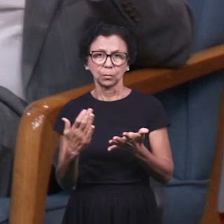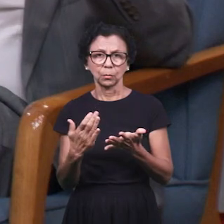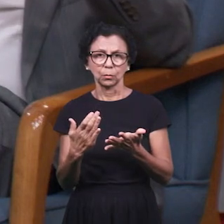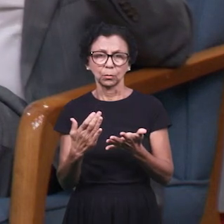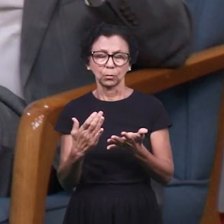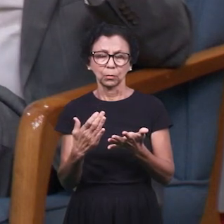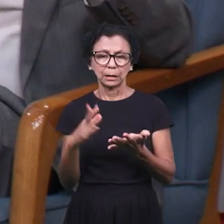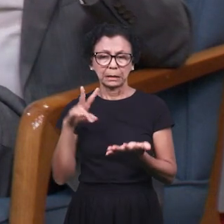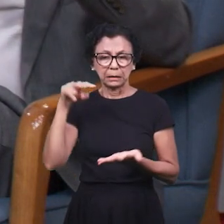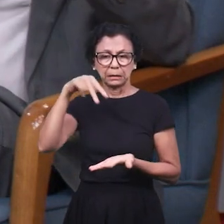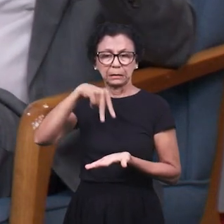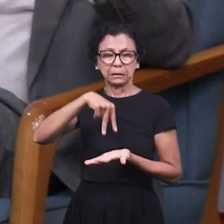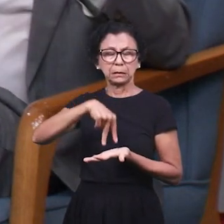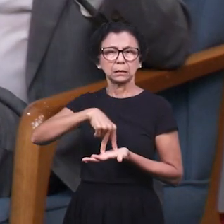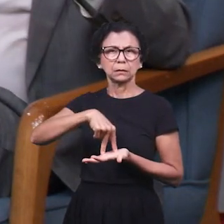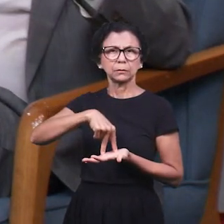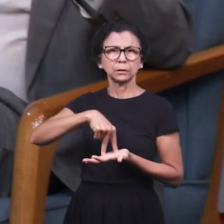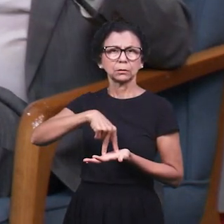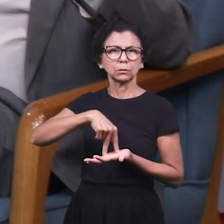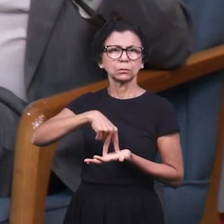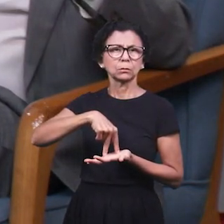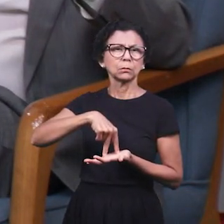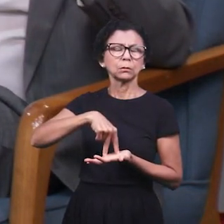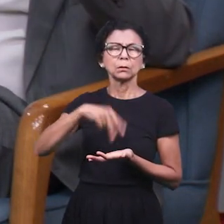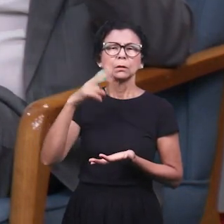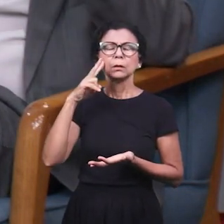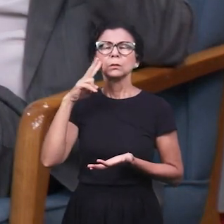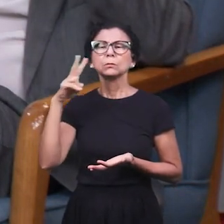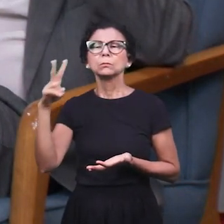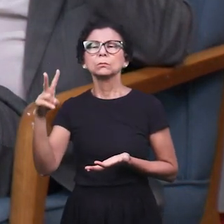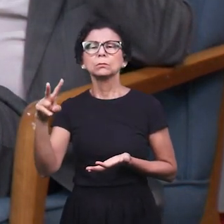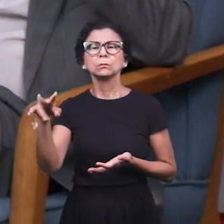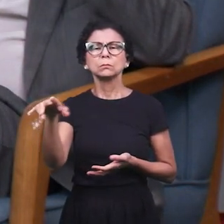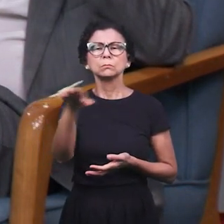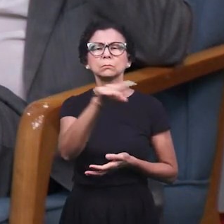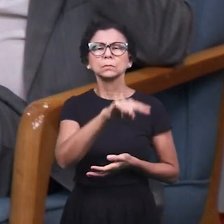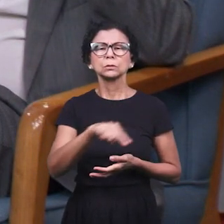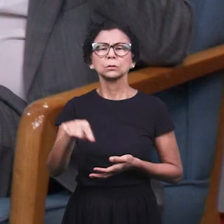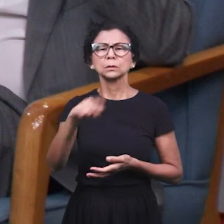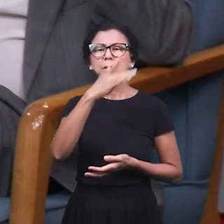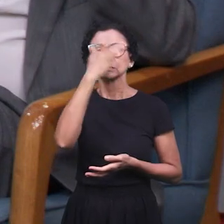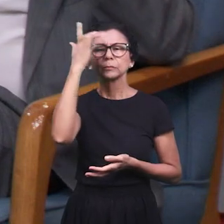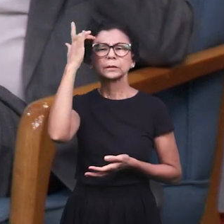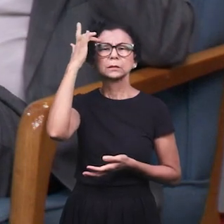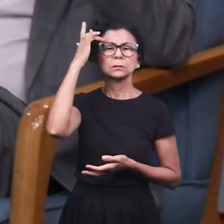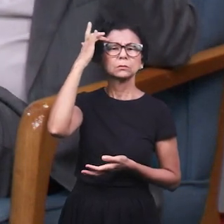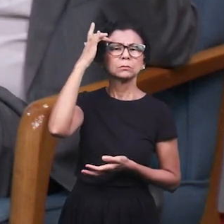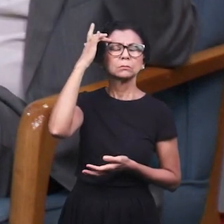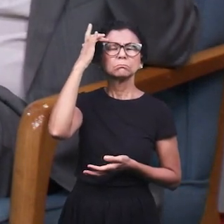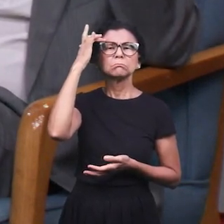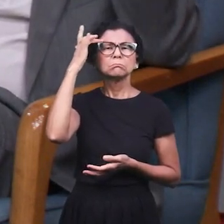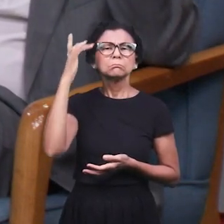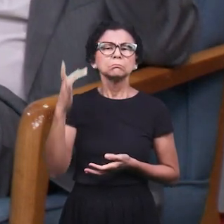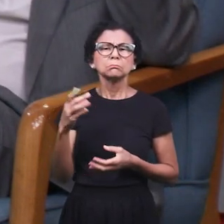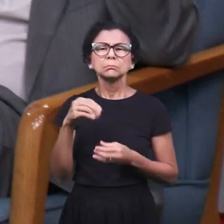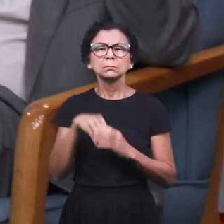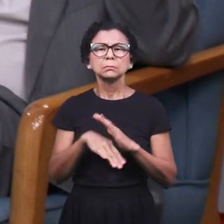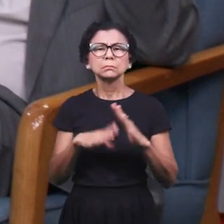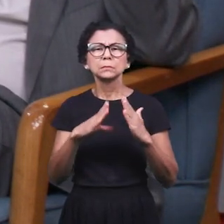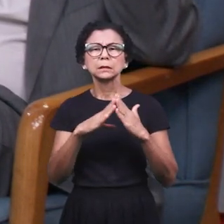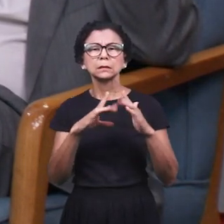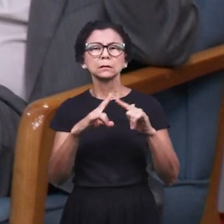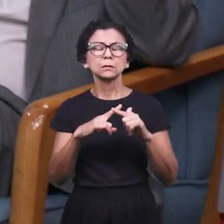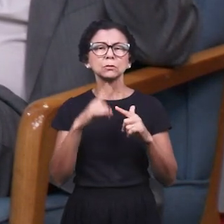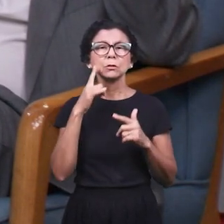ele se levantou, que ele olhou para dentro da igreja, ele viu uma coisa